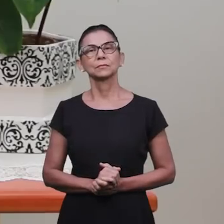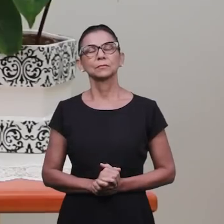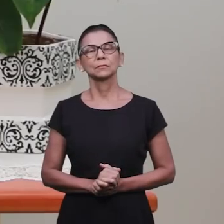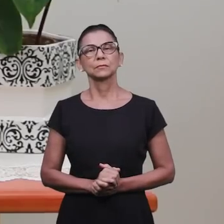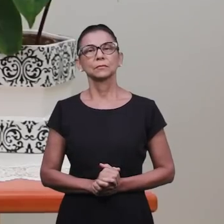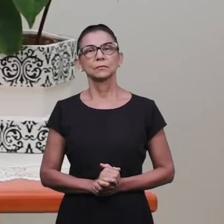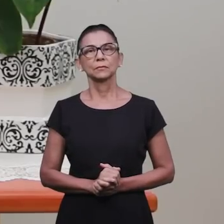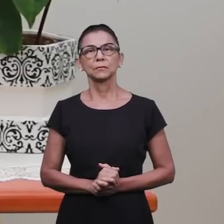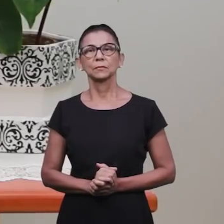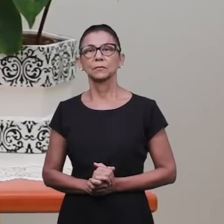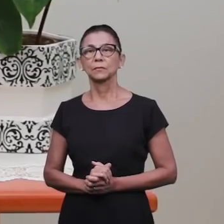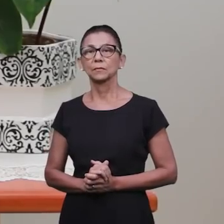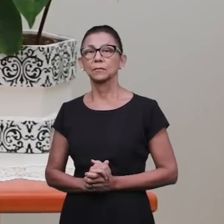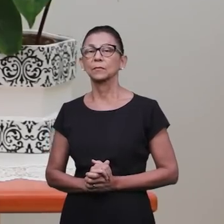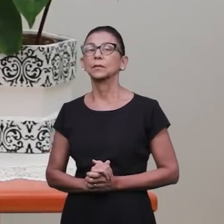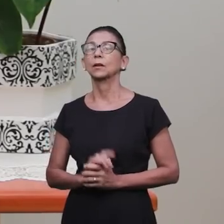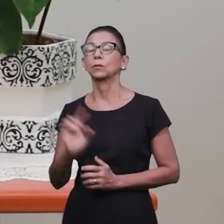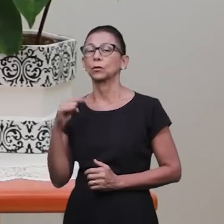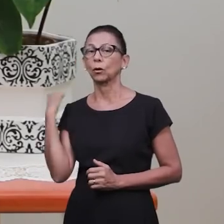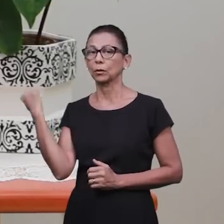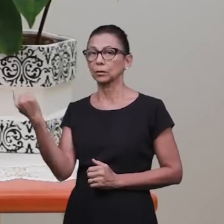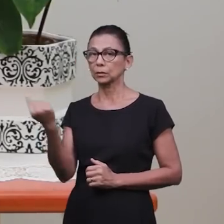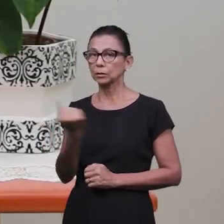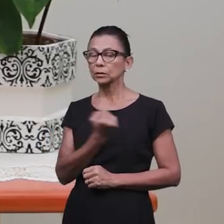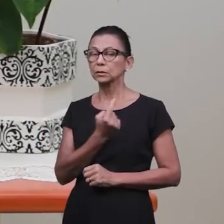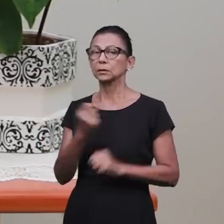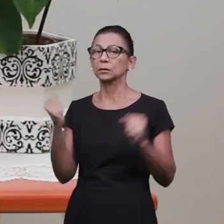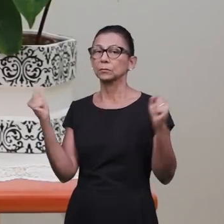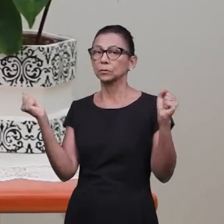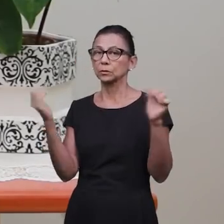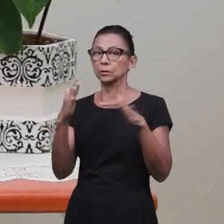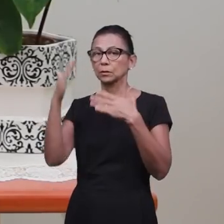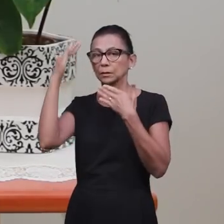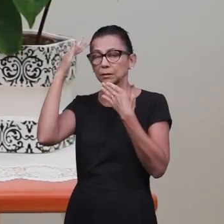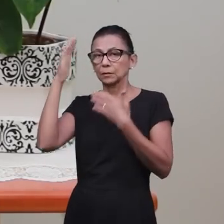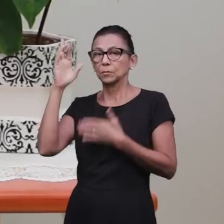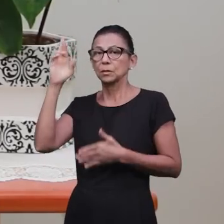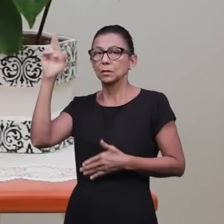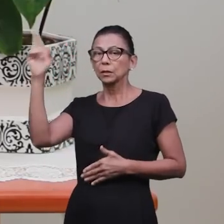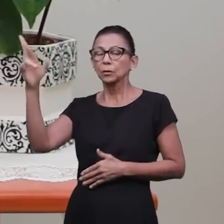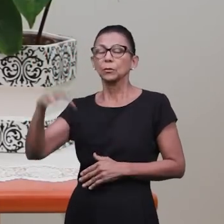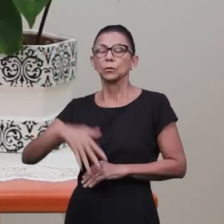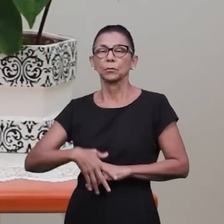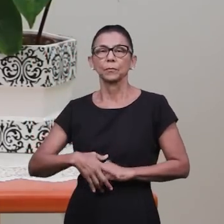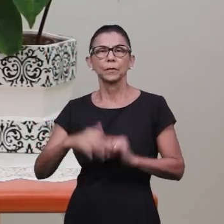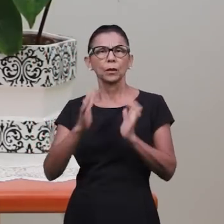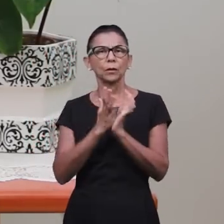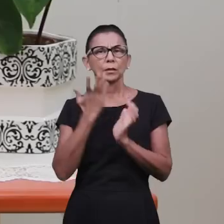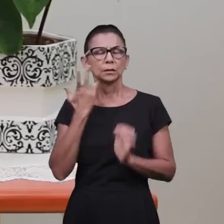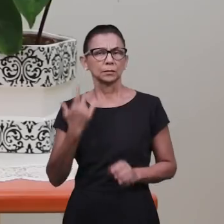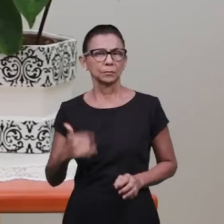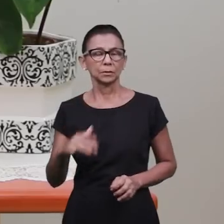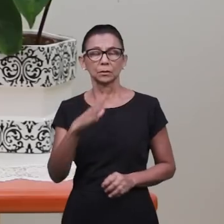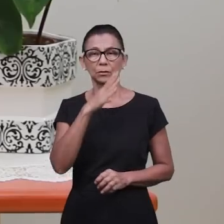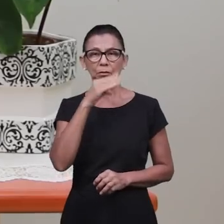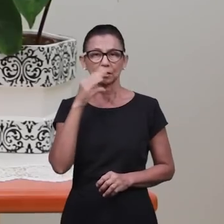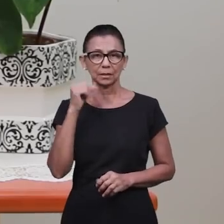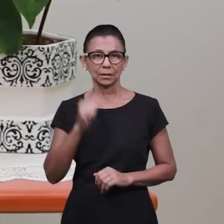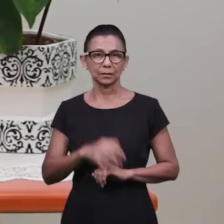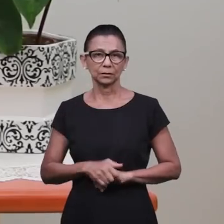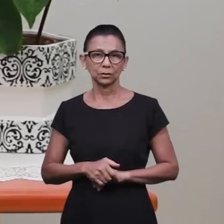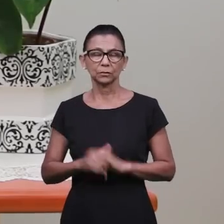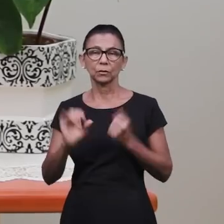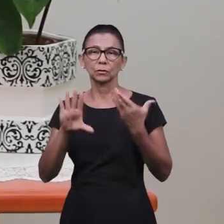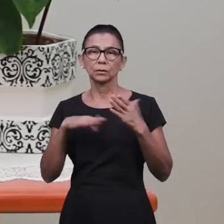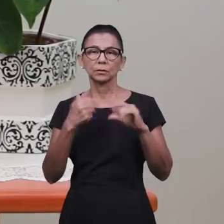Glória a Jesus. Nós estamos aqui glorificando e louvando ao Senhor. As classes de crianças intermediárias